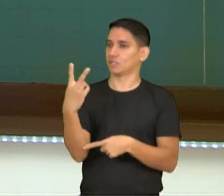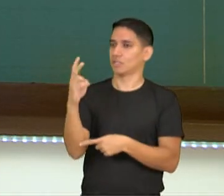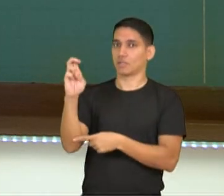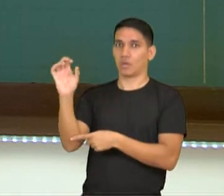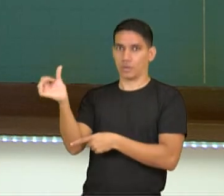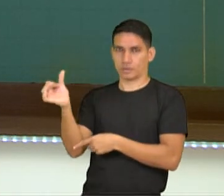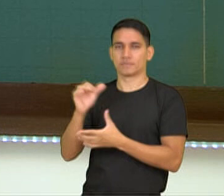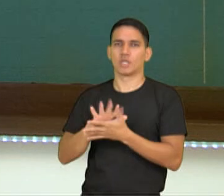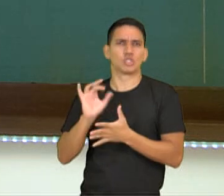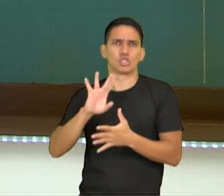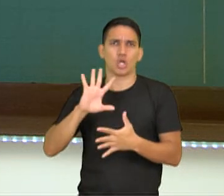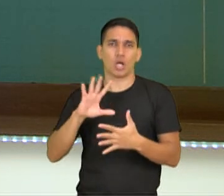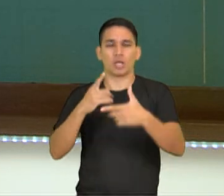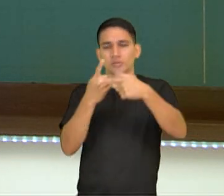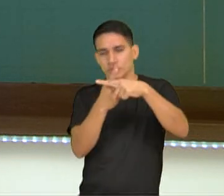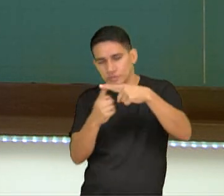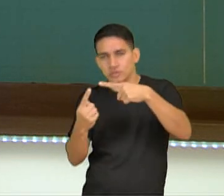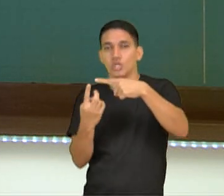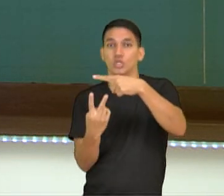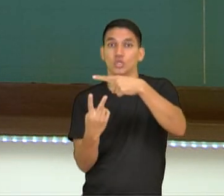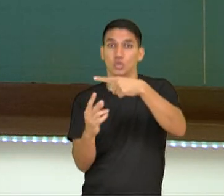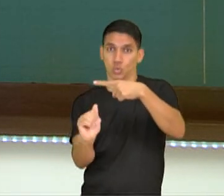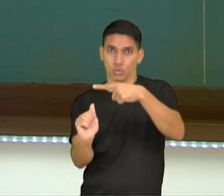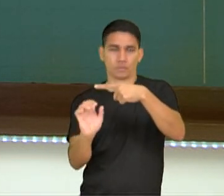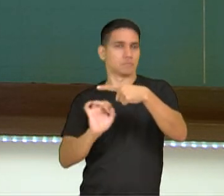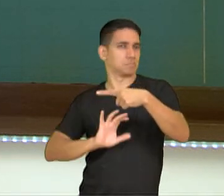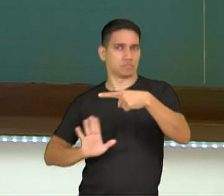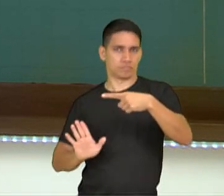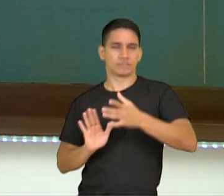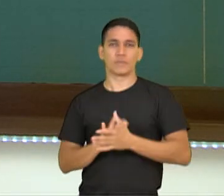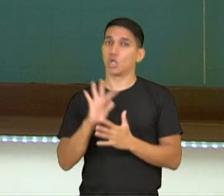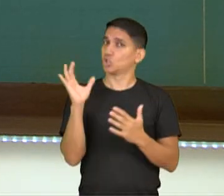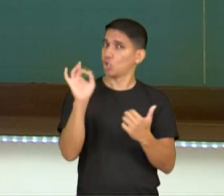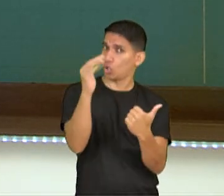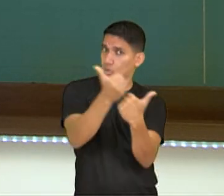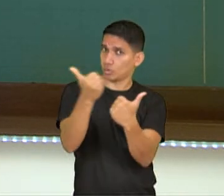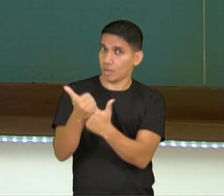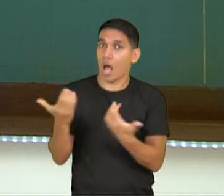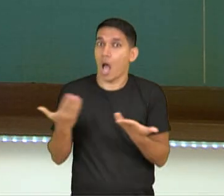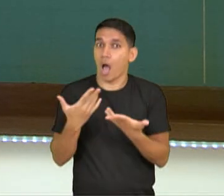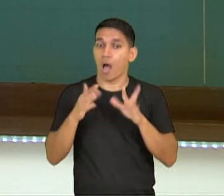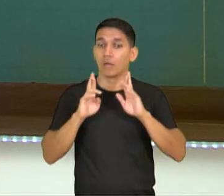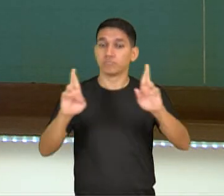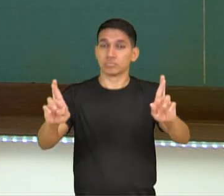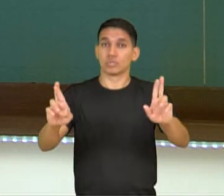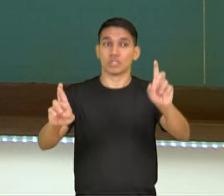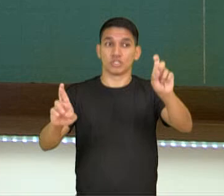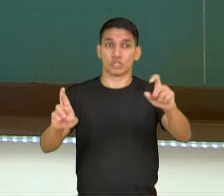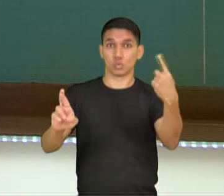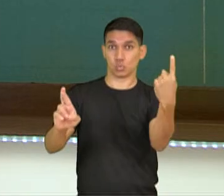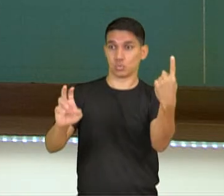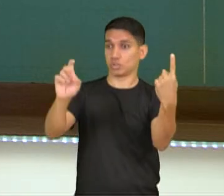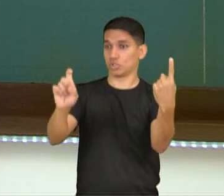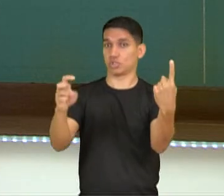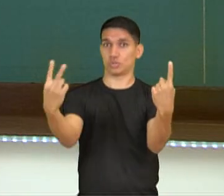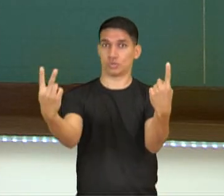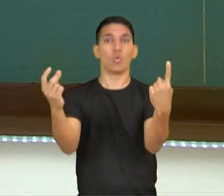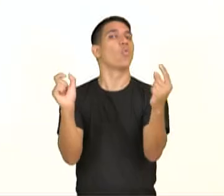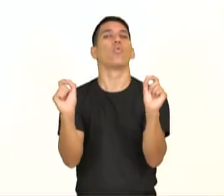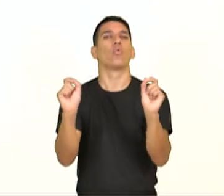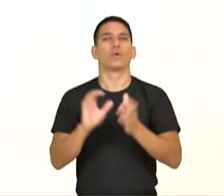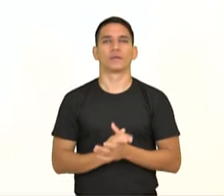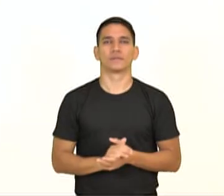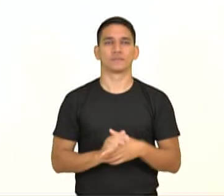da fórmula, tá? Aí, agora, nós vamos encontrar o x' e o x duas linhas. Então, o x' nós temos